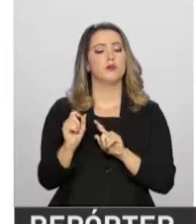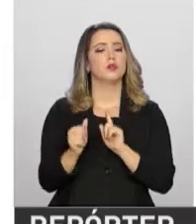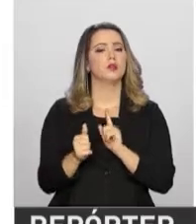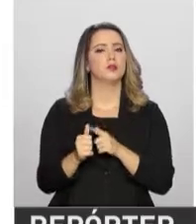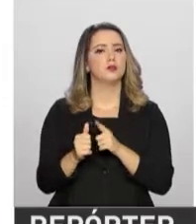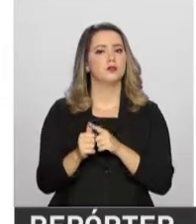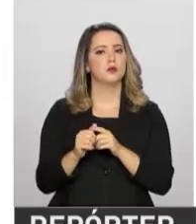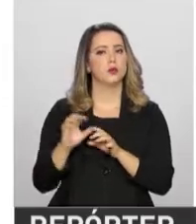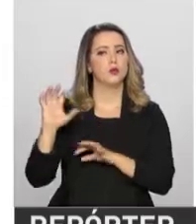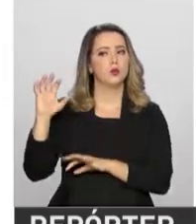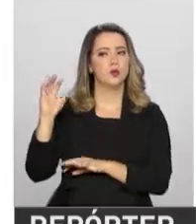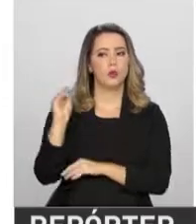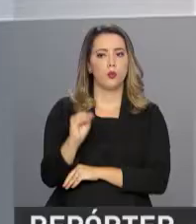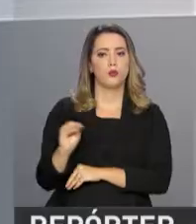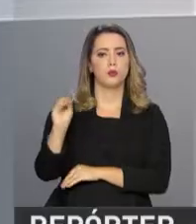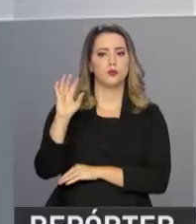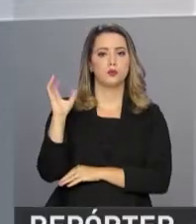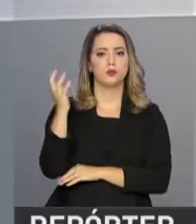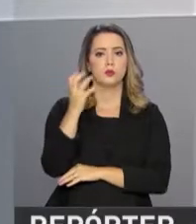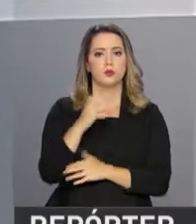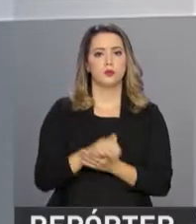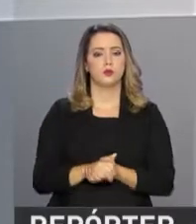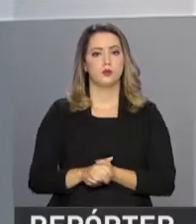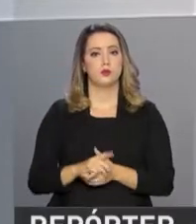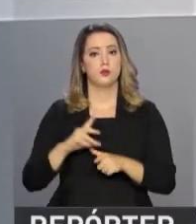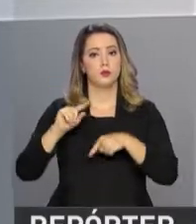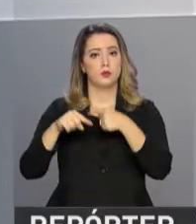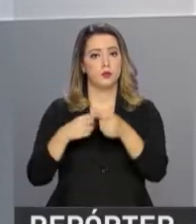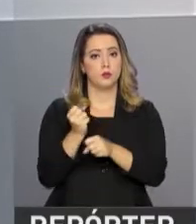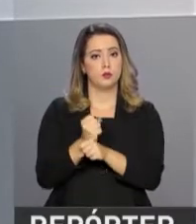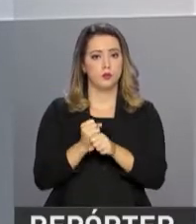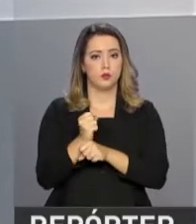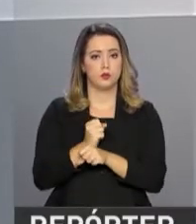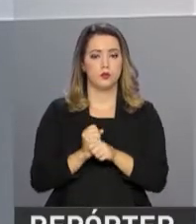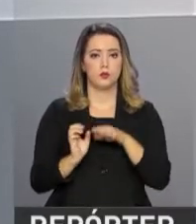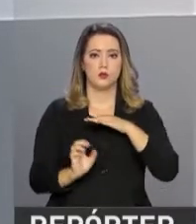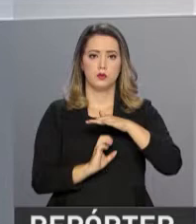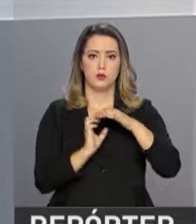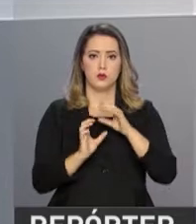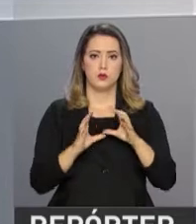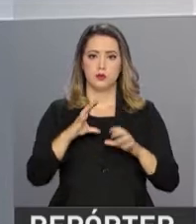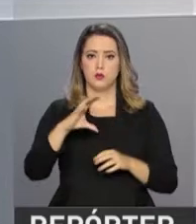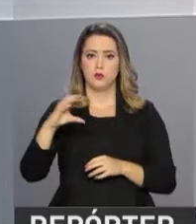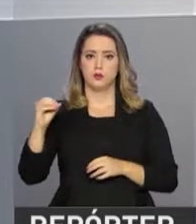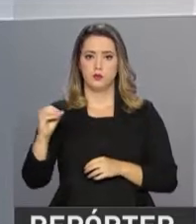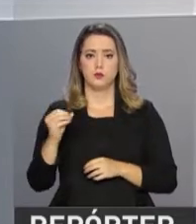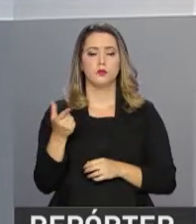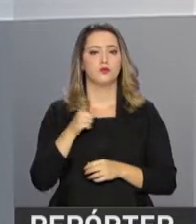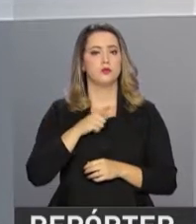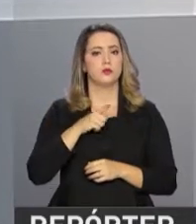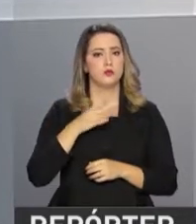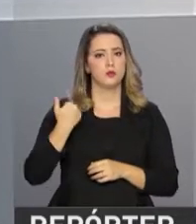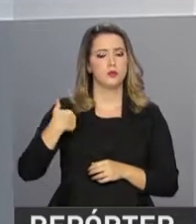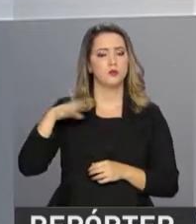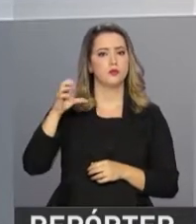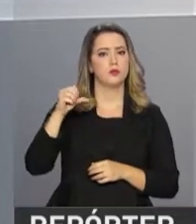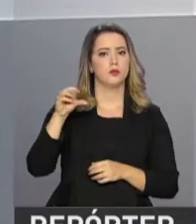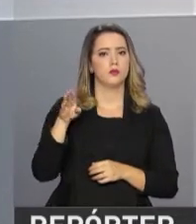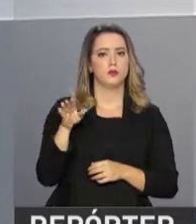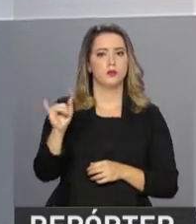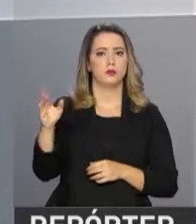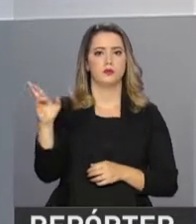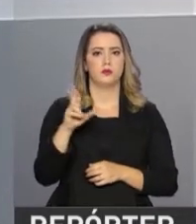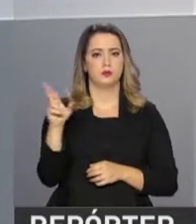sustentabilidade do prédio no próximo ano os empreendedores da região centro oeste vão contar com mais de